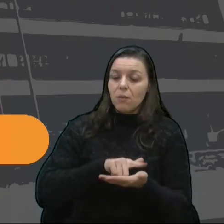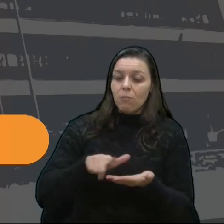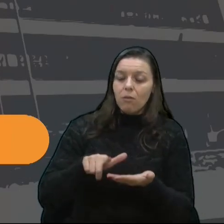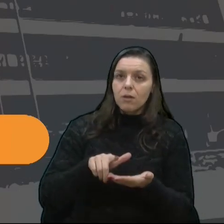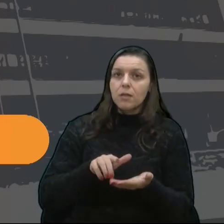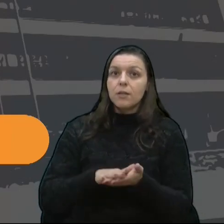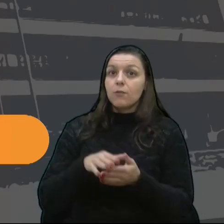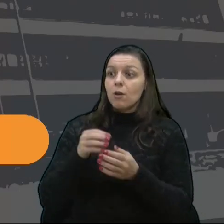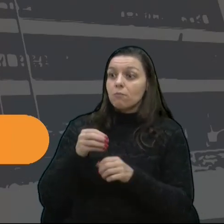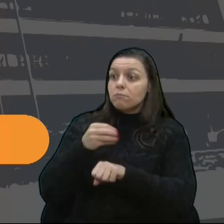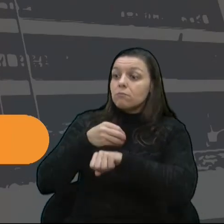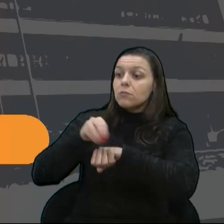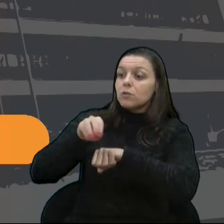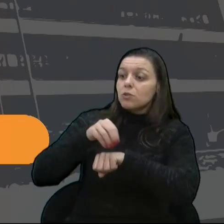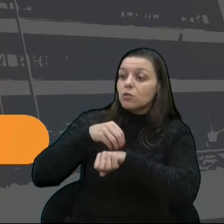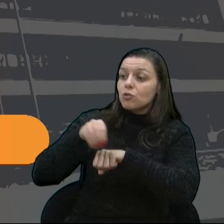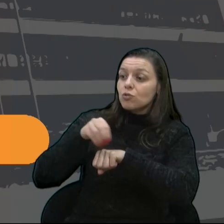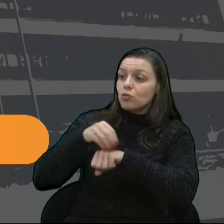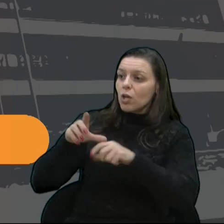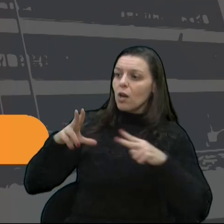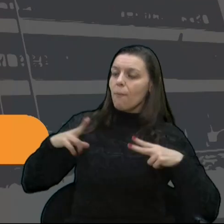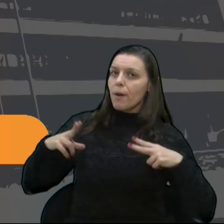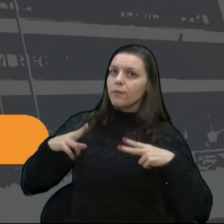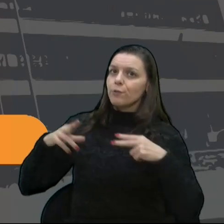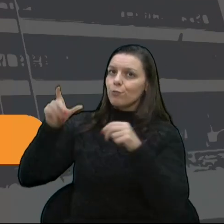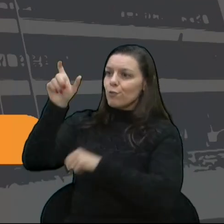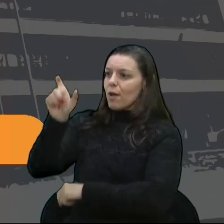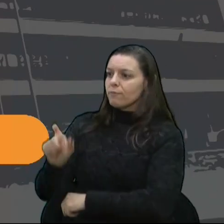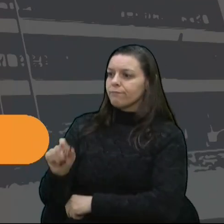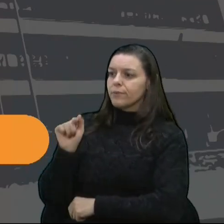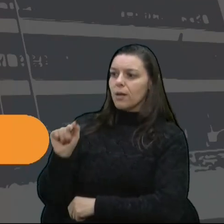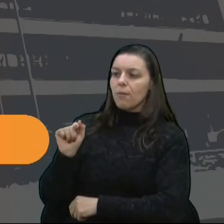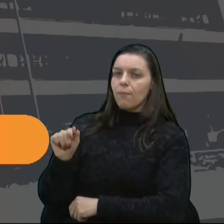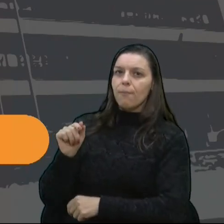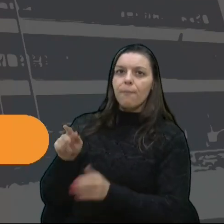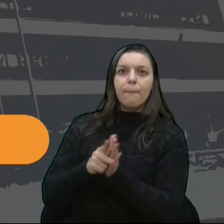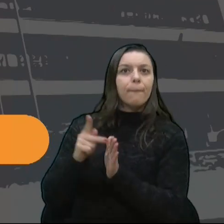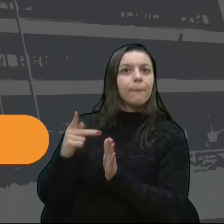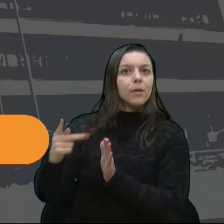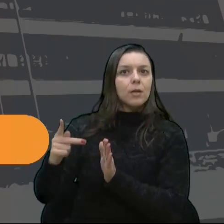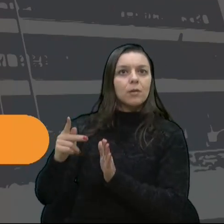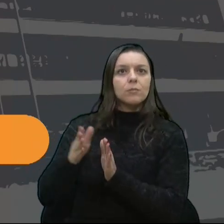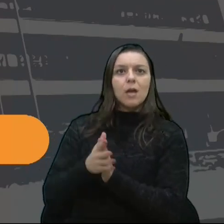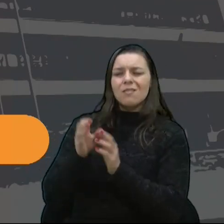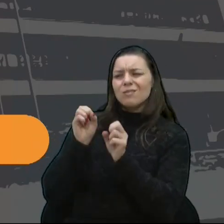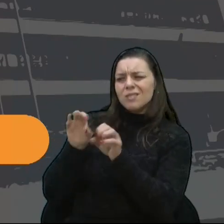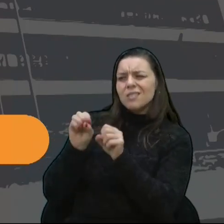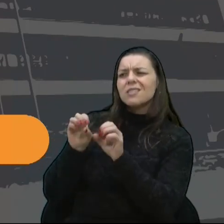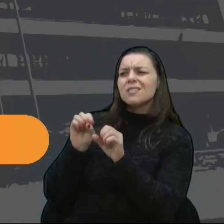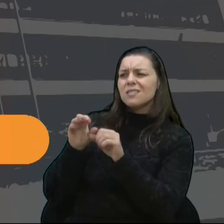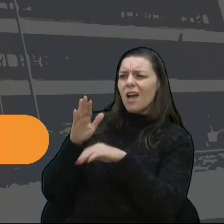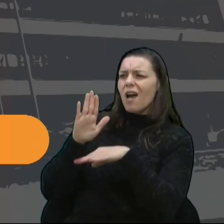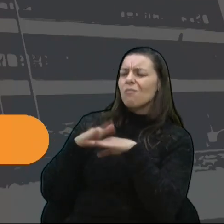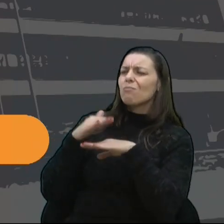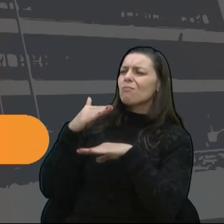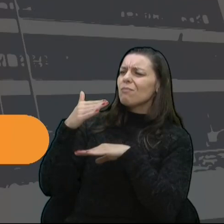para ela em particular, e aí foi aí que eu vi também, poxa, eu acho que eu podia ensinar isso para mais pessoas se eu tivesse